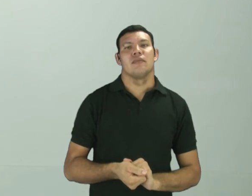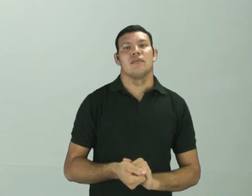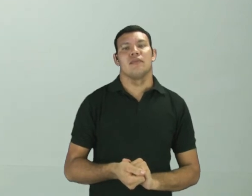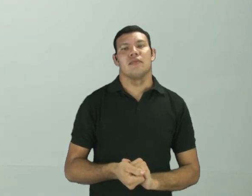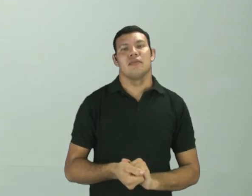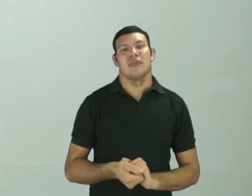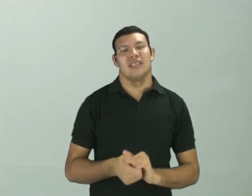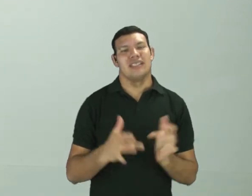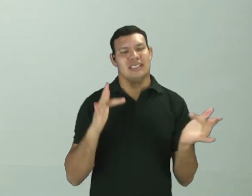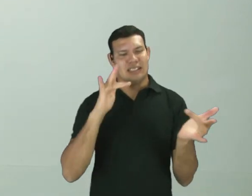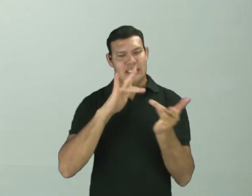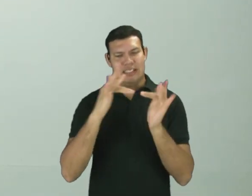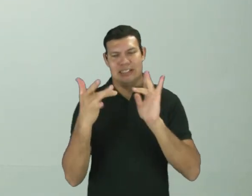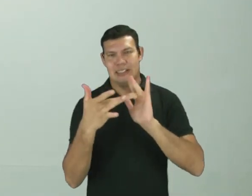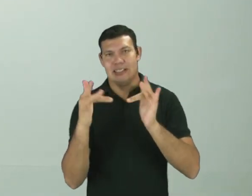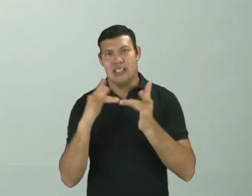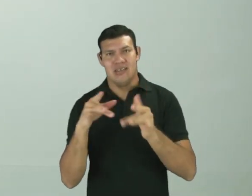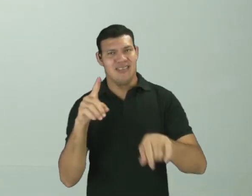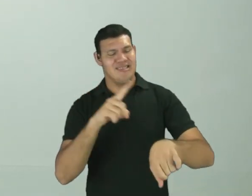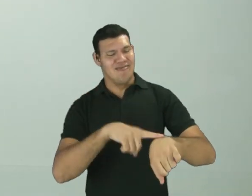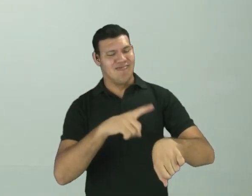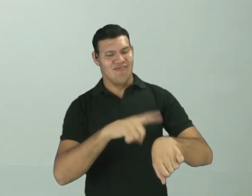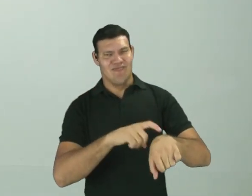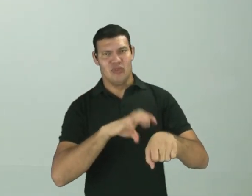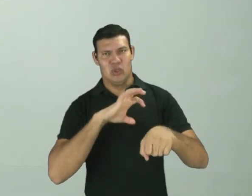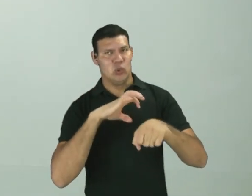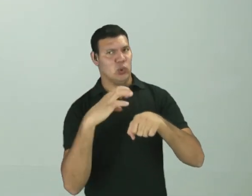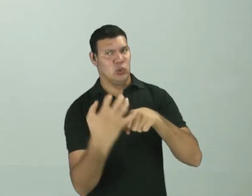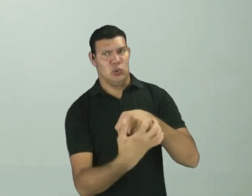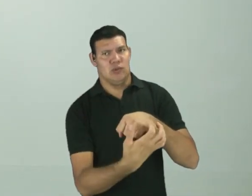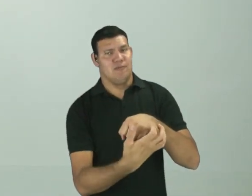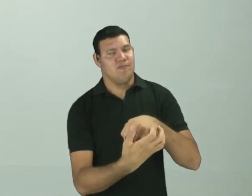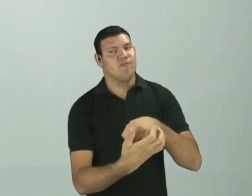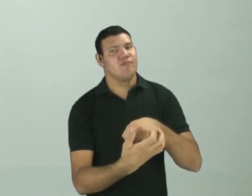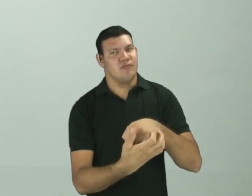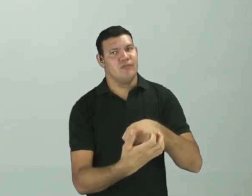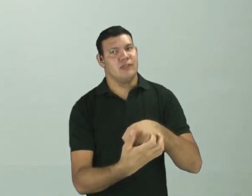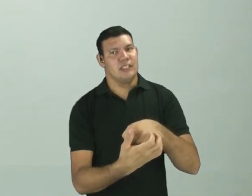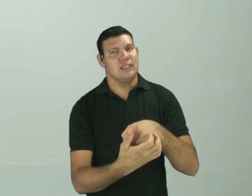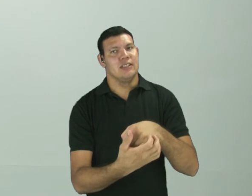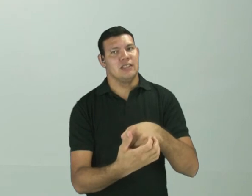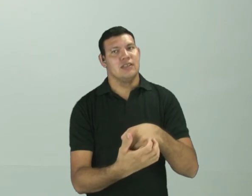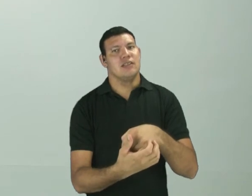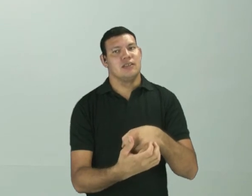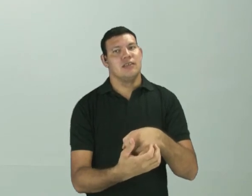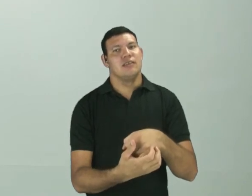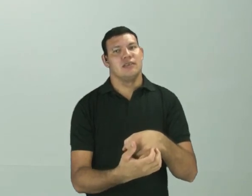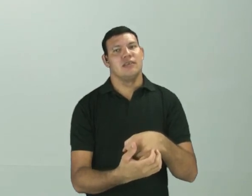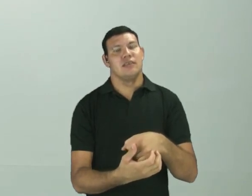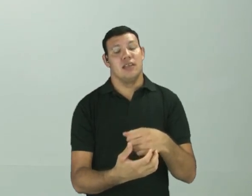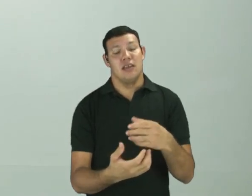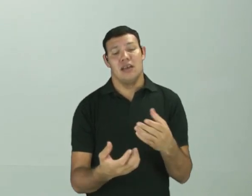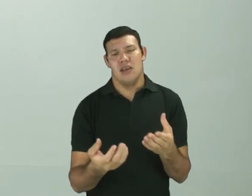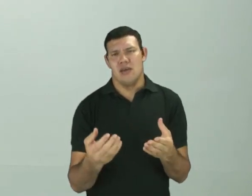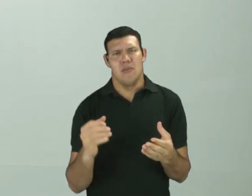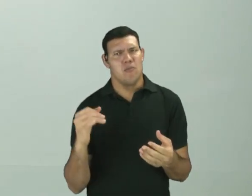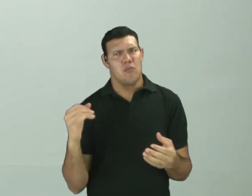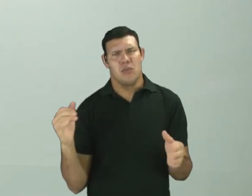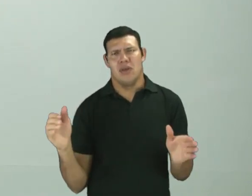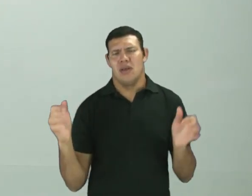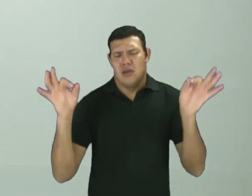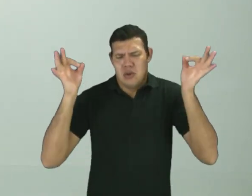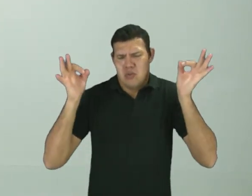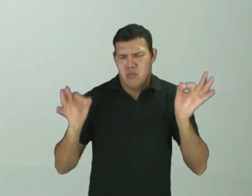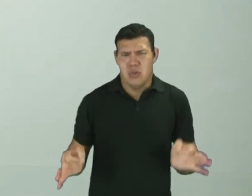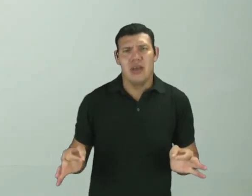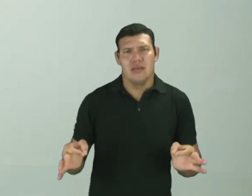tivemos contato, né, vamos colocar assim, nós estamos sem o contato pessoal, essa atividade seria perfeita para dentro da sala de aula. O professor